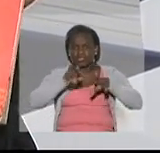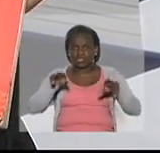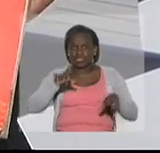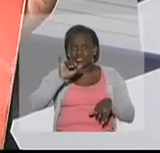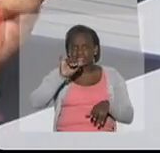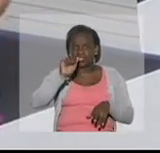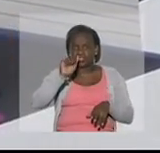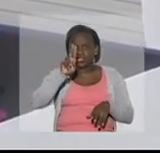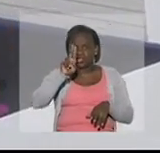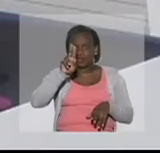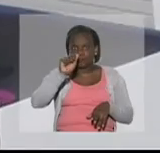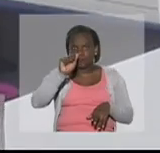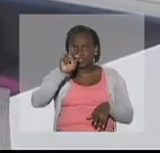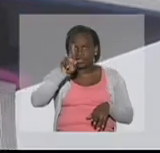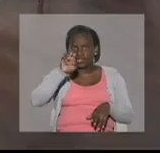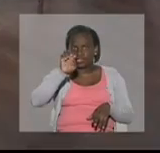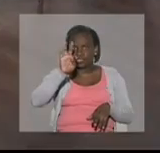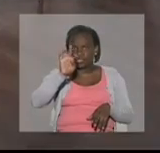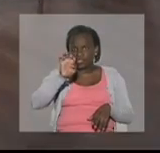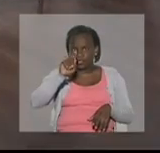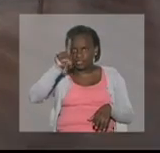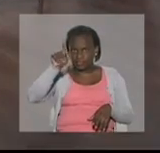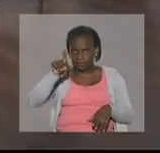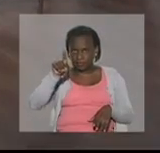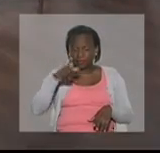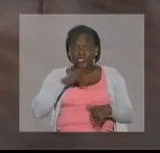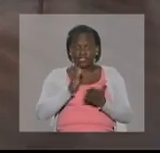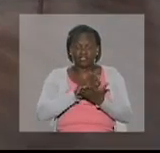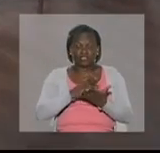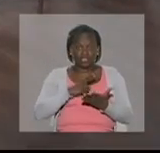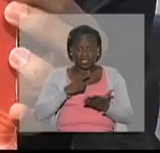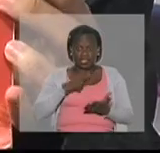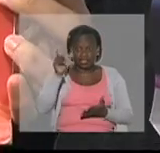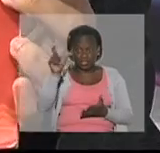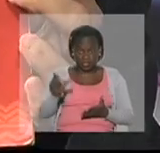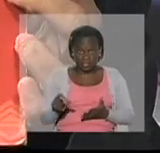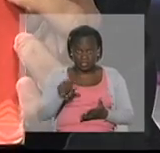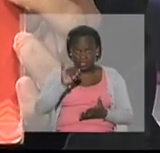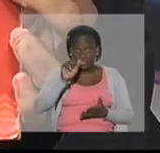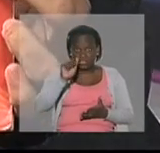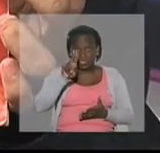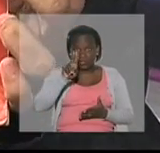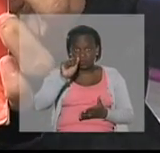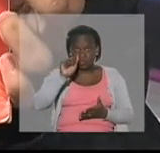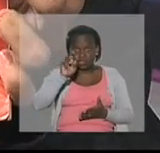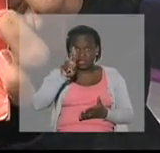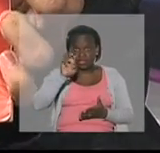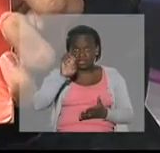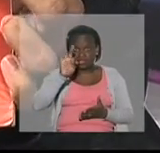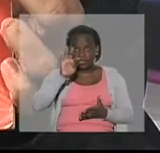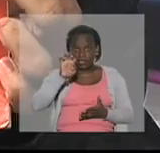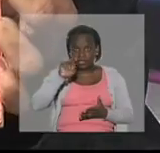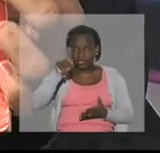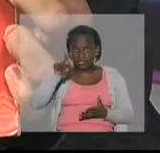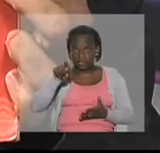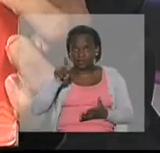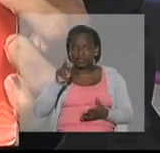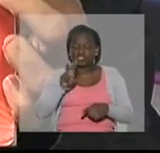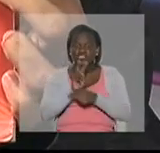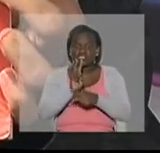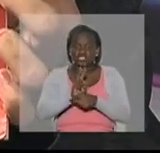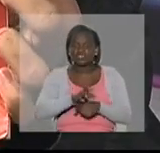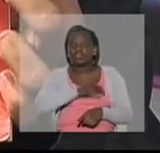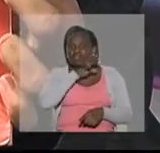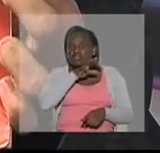de Iauareté. E é um livro que ele traz esse personagem, Iauareté, que é a